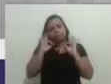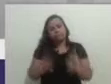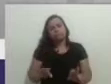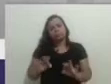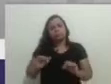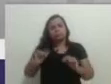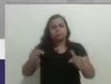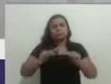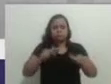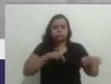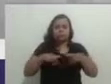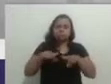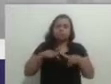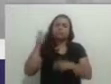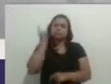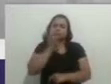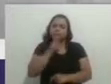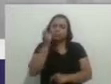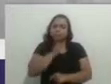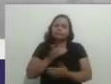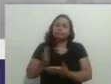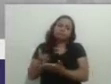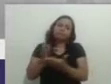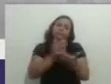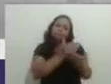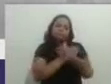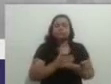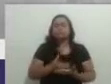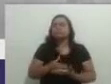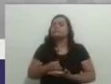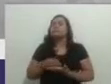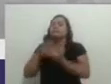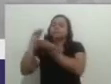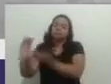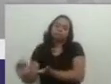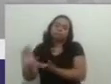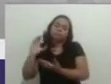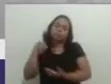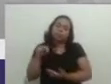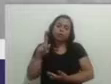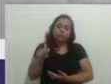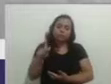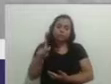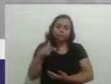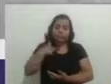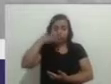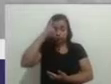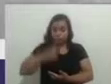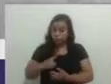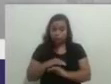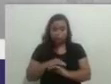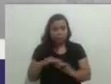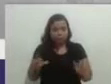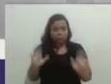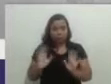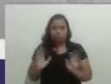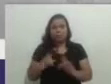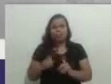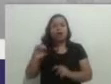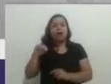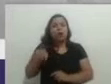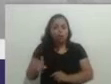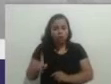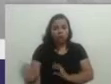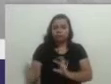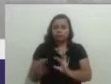trabalho para conseguir arrecadar fundos para ONG eu não faço mais parte da diretoria é mas a ONG faz parte